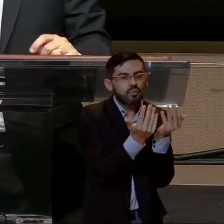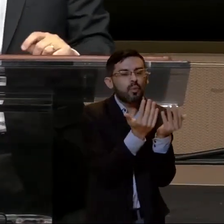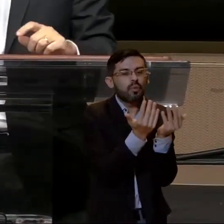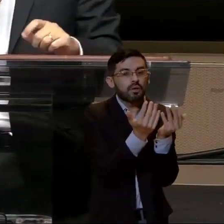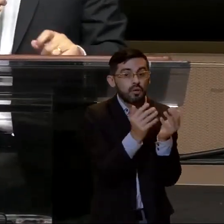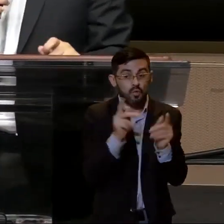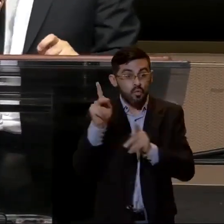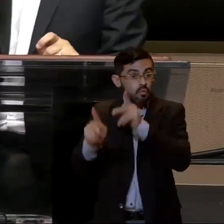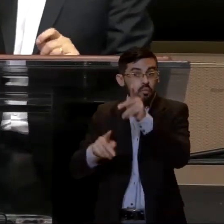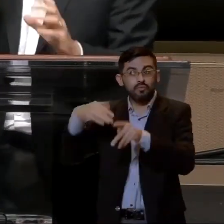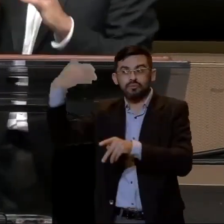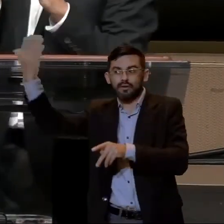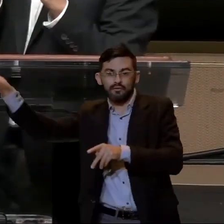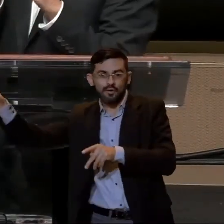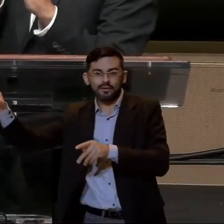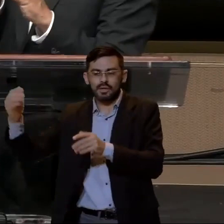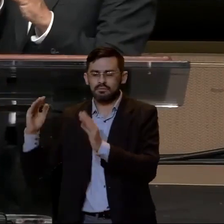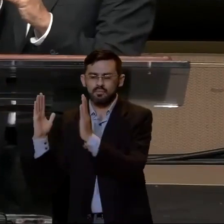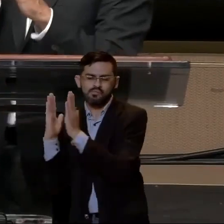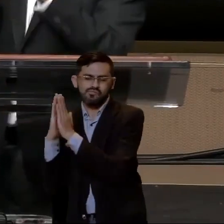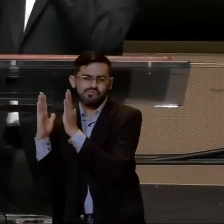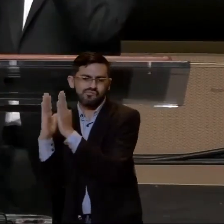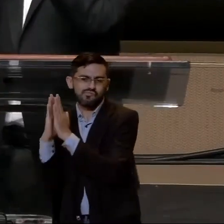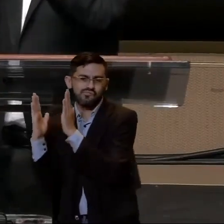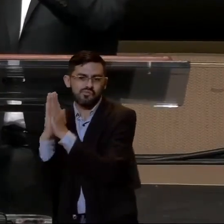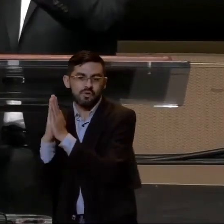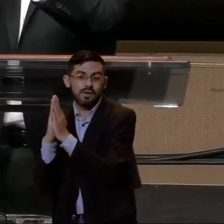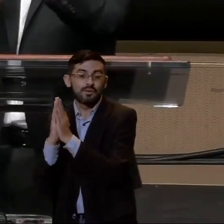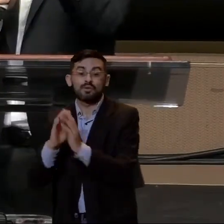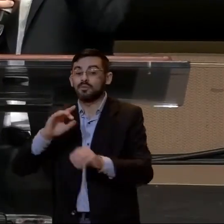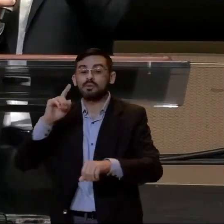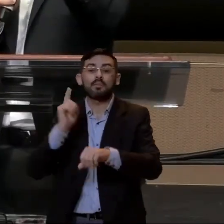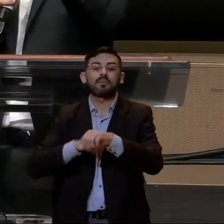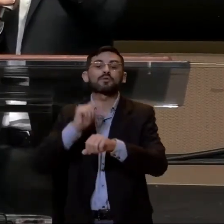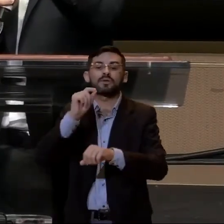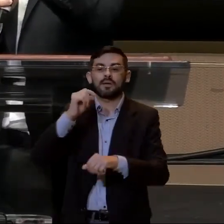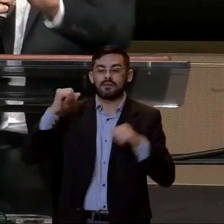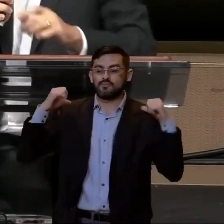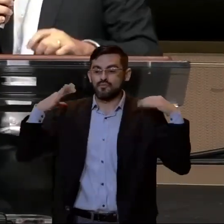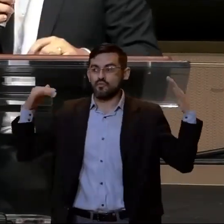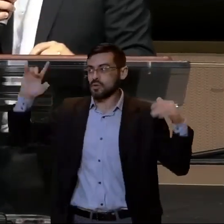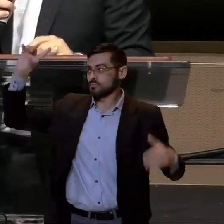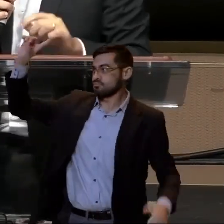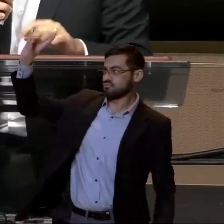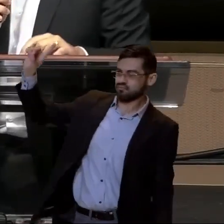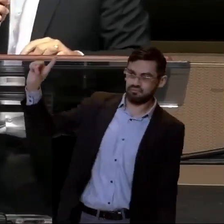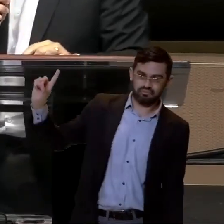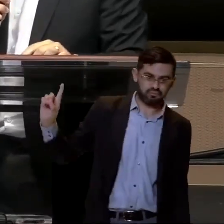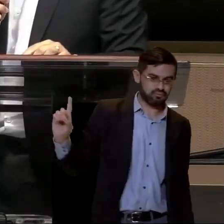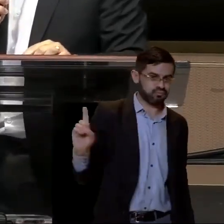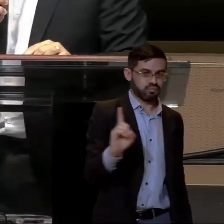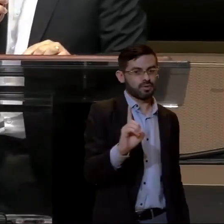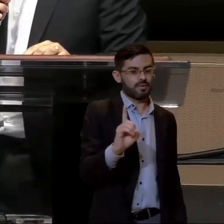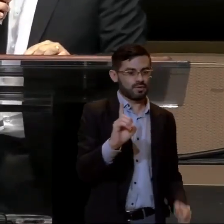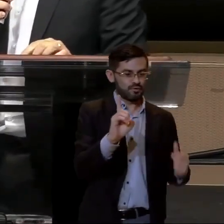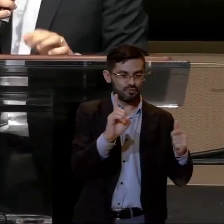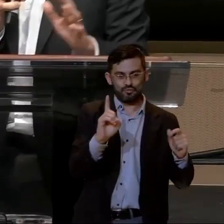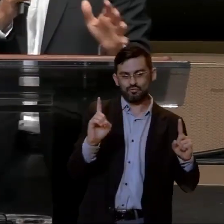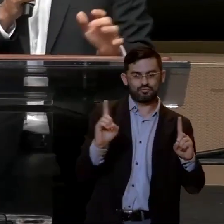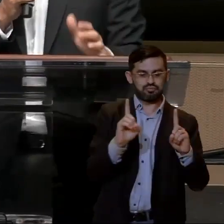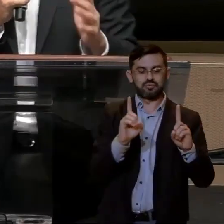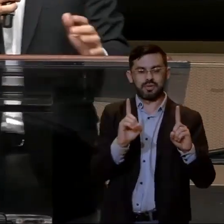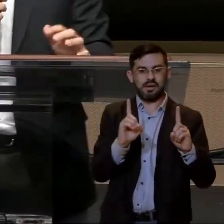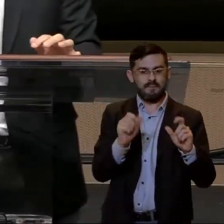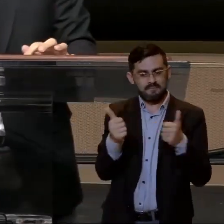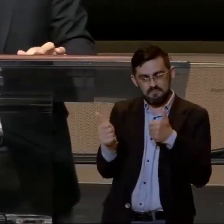o povo lá fora fazia orações, e naquela hora, um anjo apareceu em frente a Zacarias,